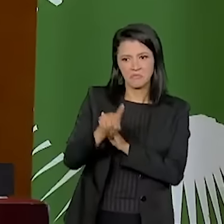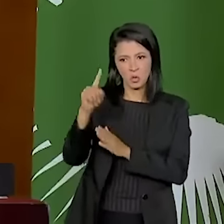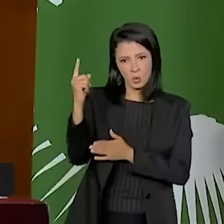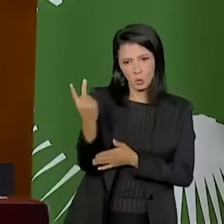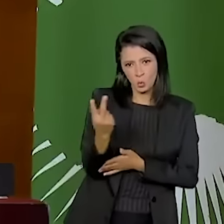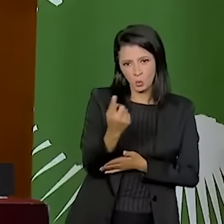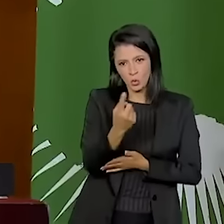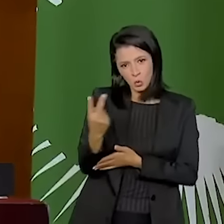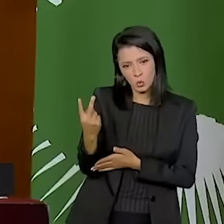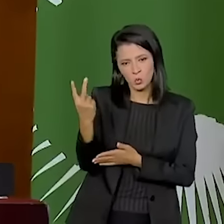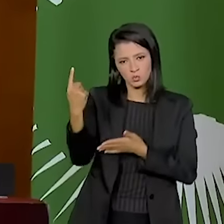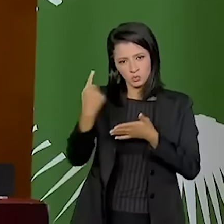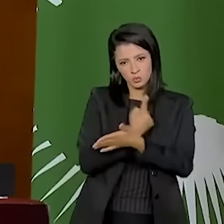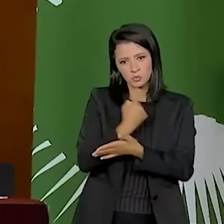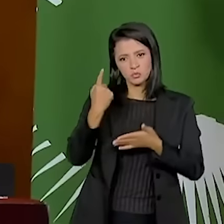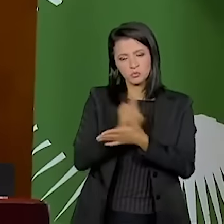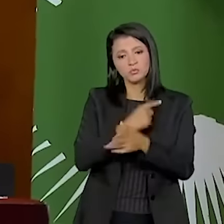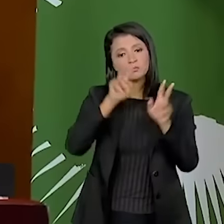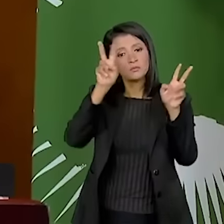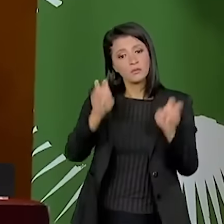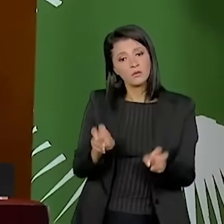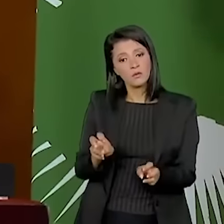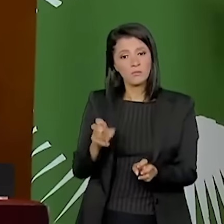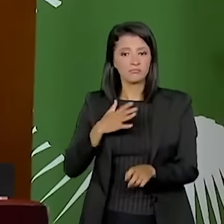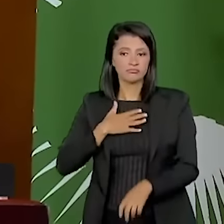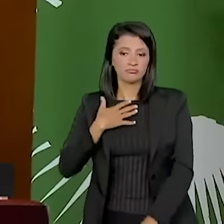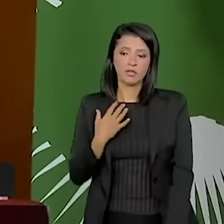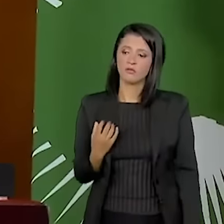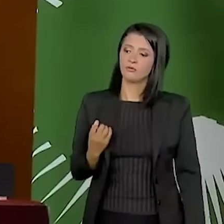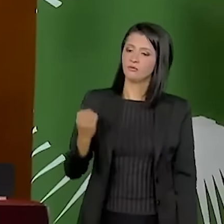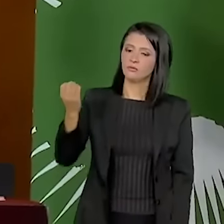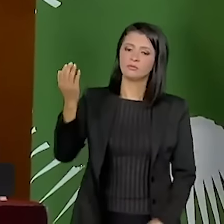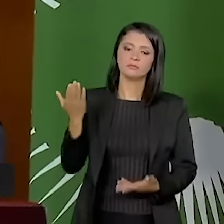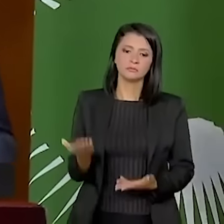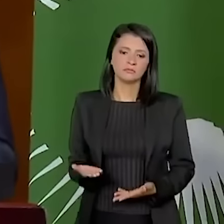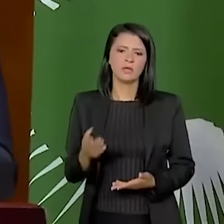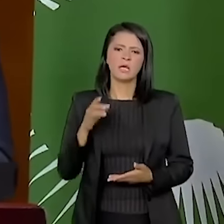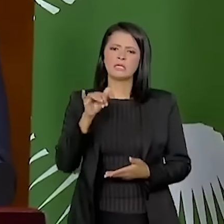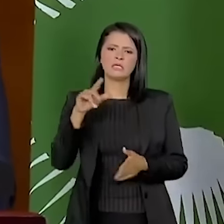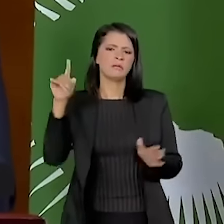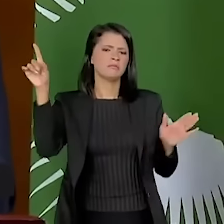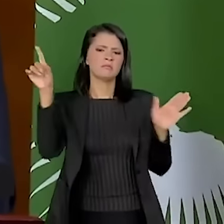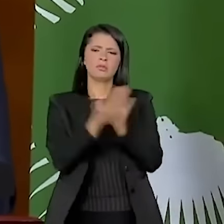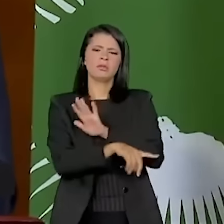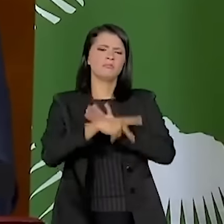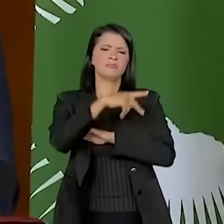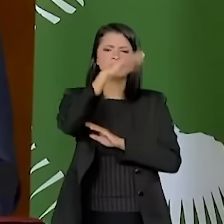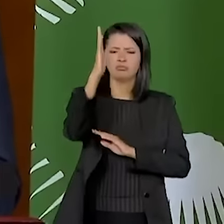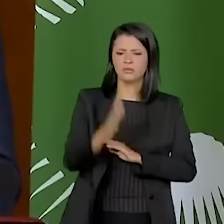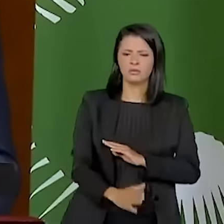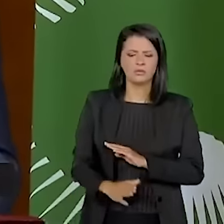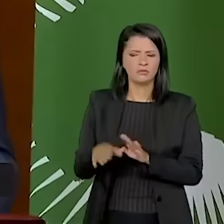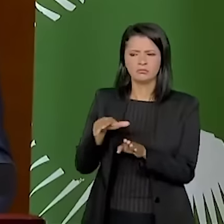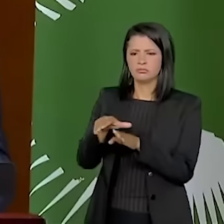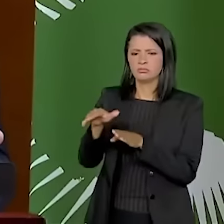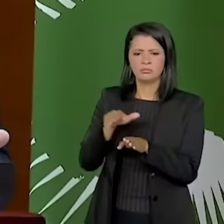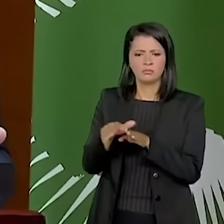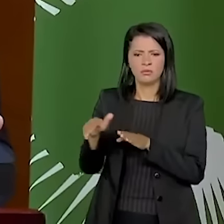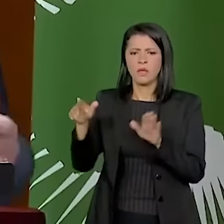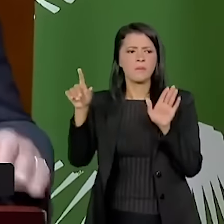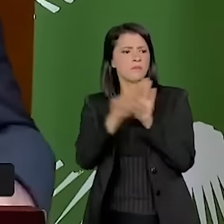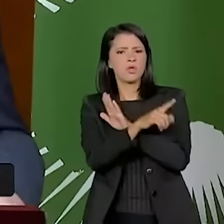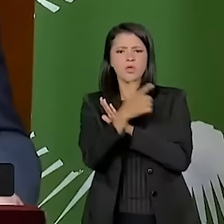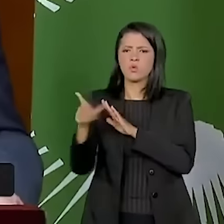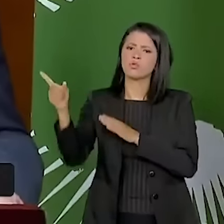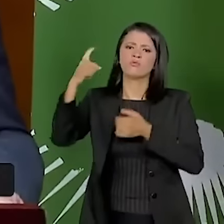perguntas sobre a minha viagem, se for para perguntar coisa do Brasil, eu queria aconselhar vocês a perguntarem quando